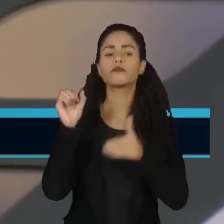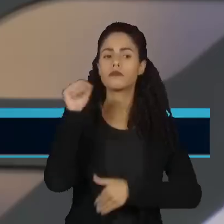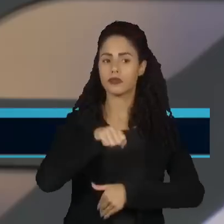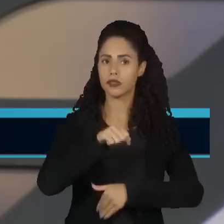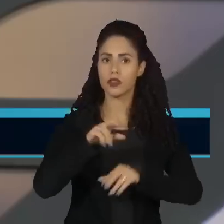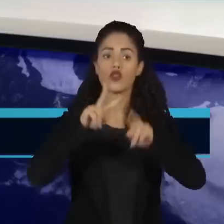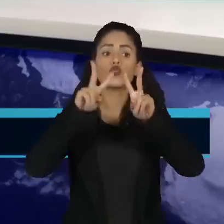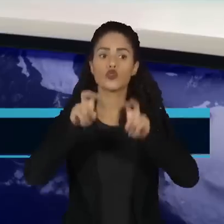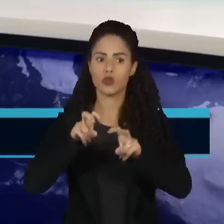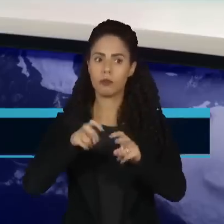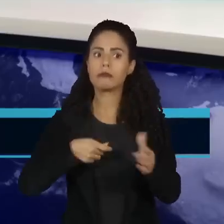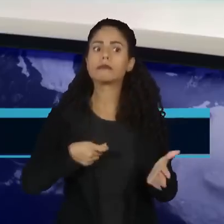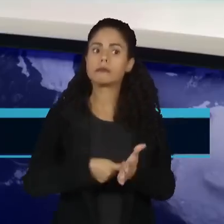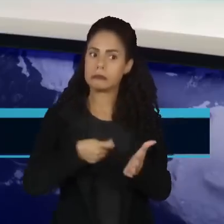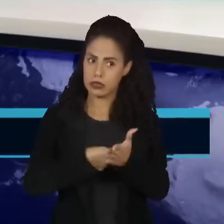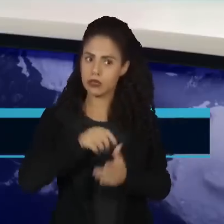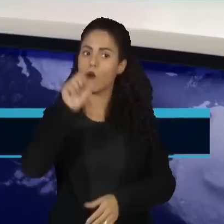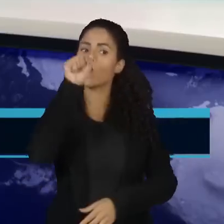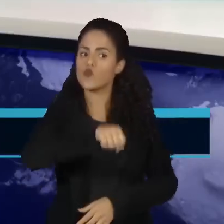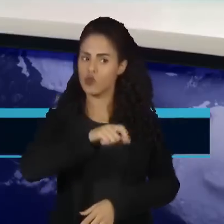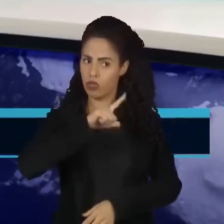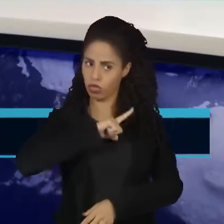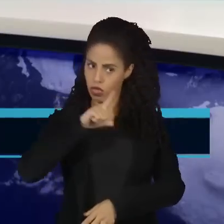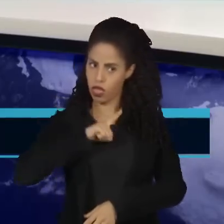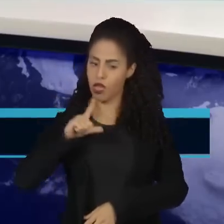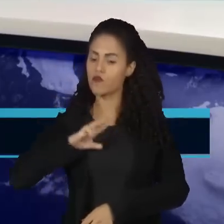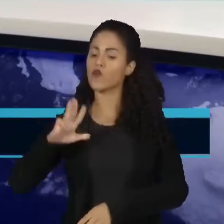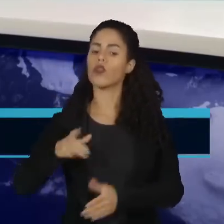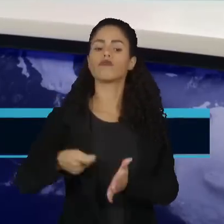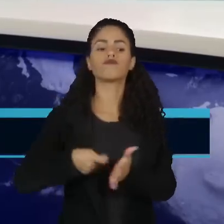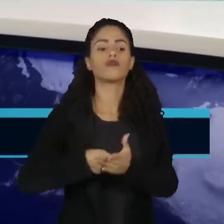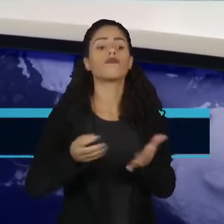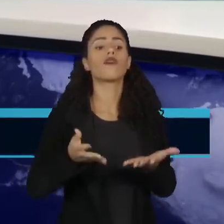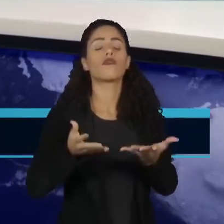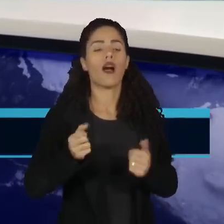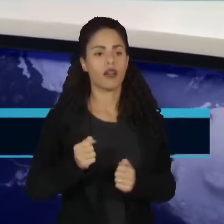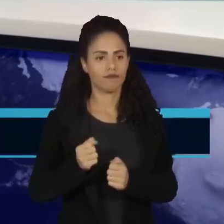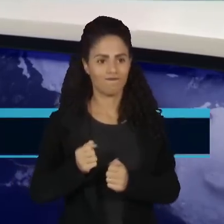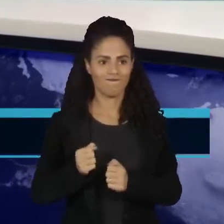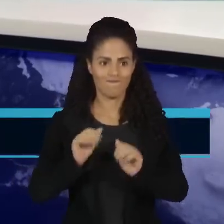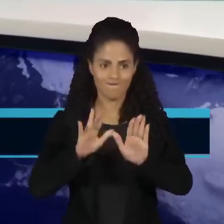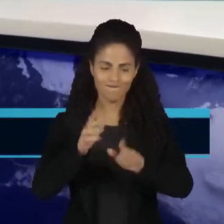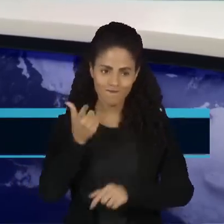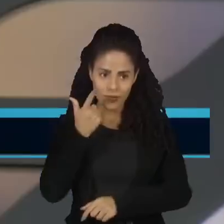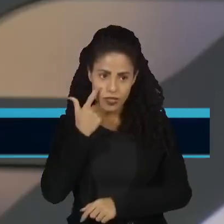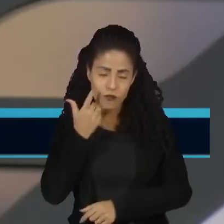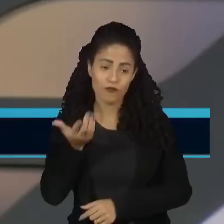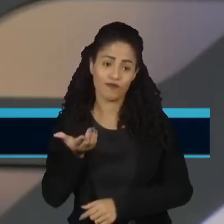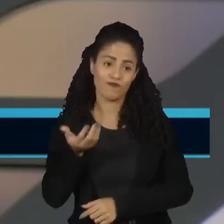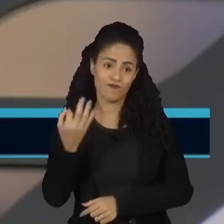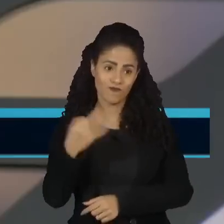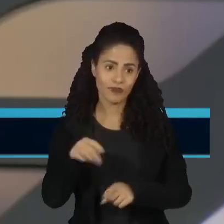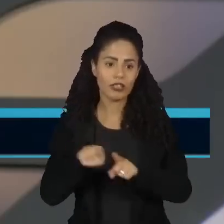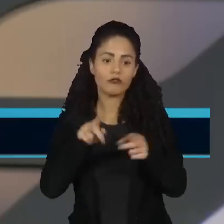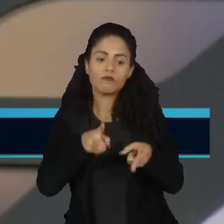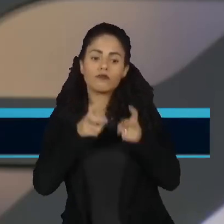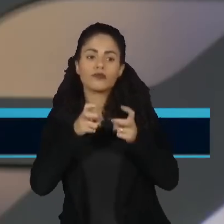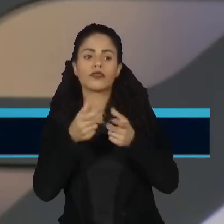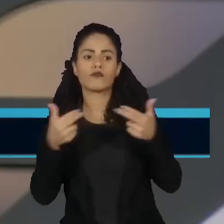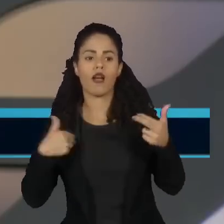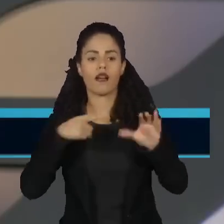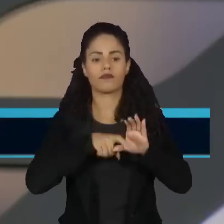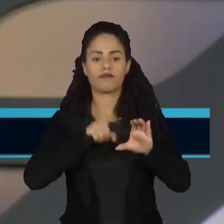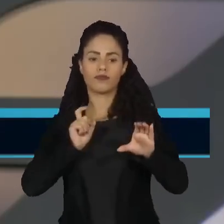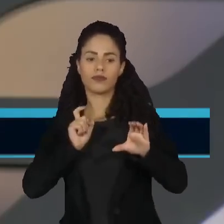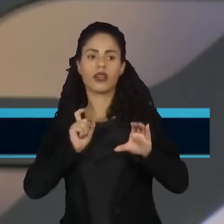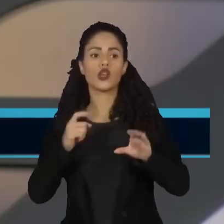sob pressão política do presidente da República, acho que reforça a autonomia, a percepção de autonomia